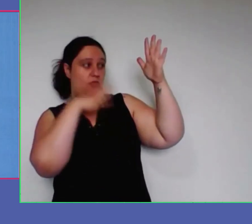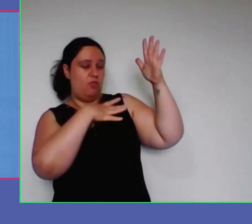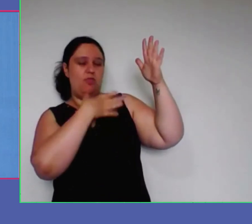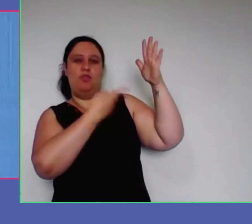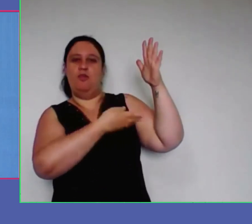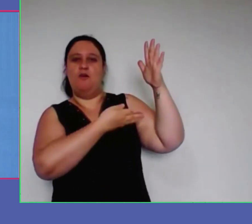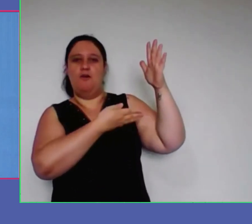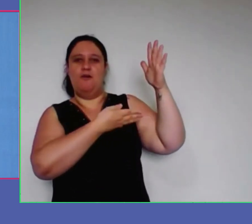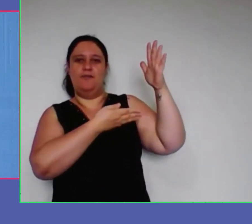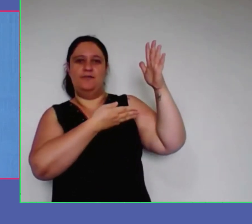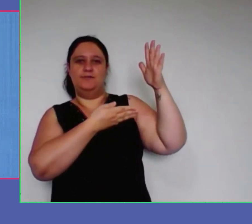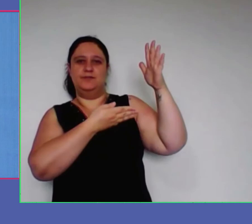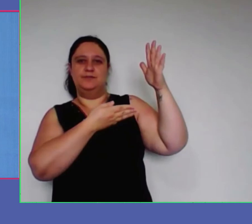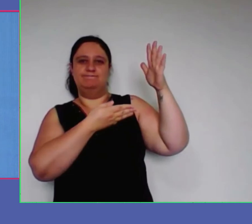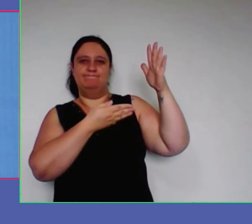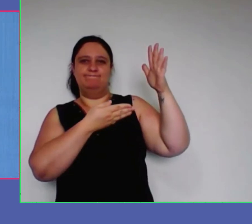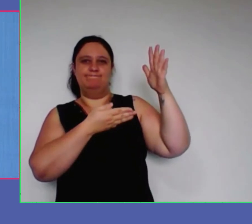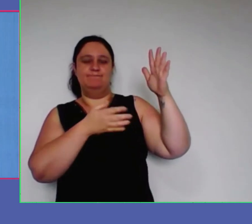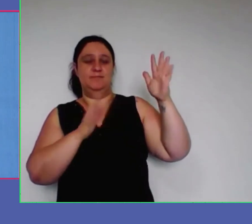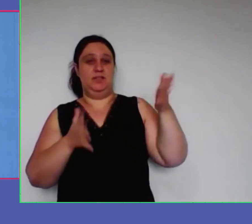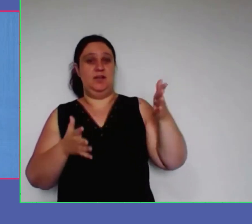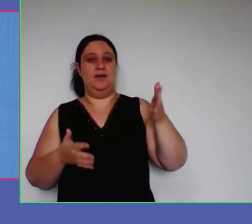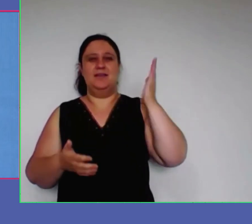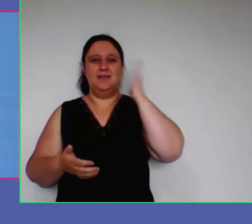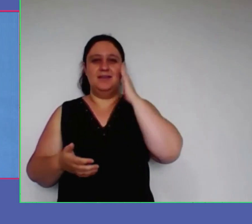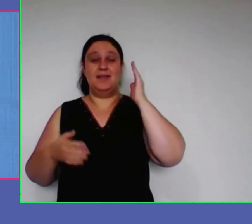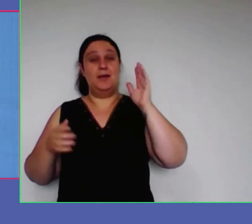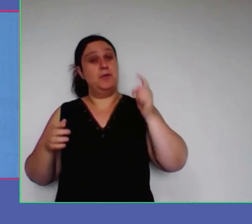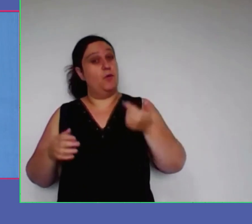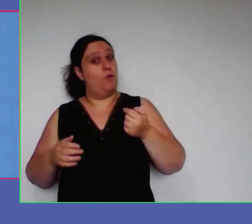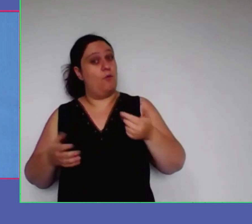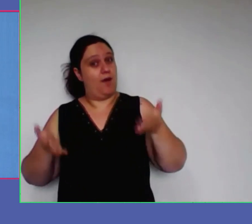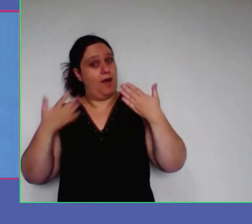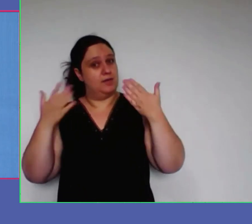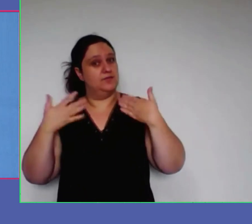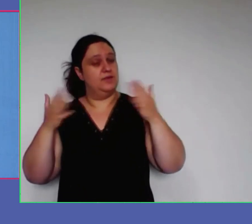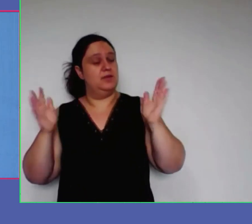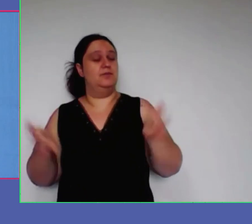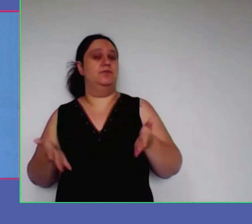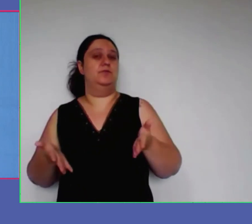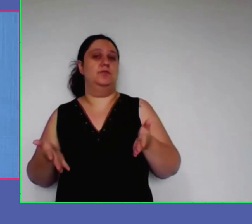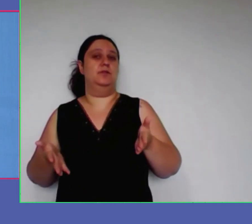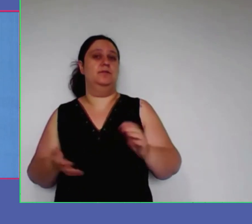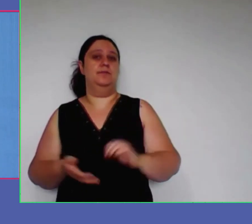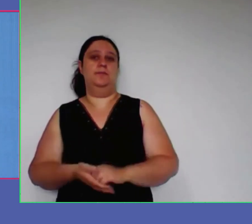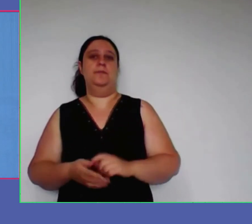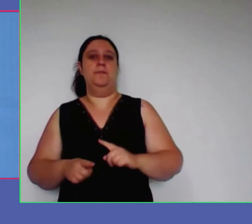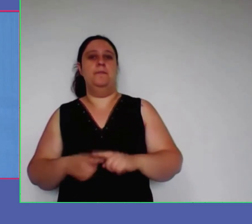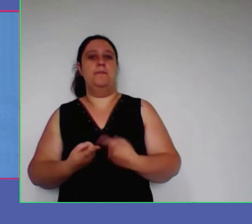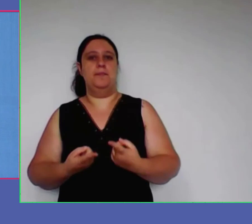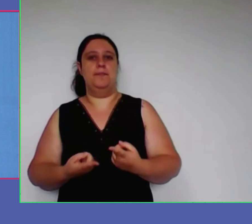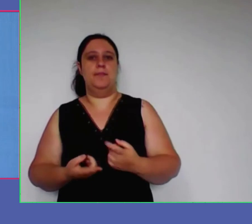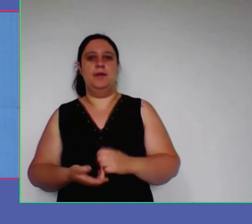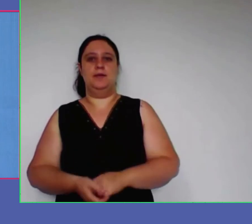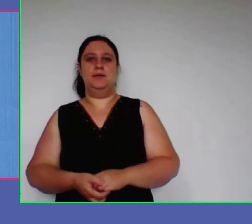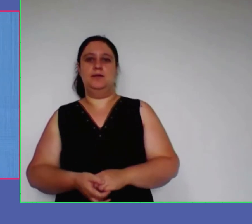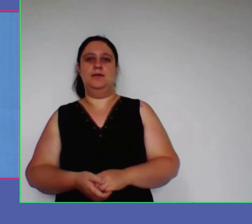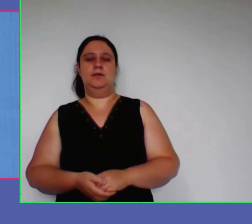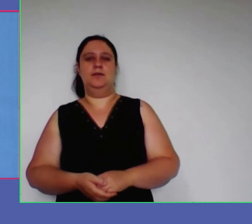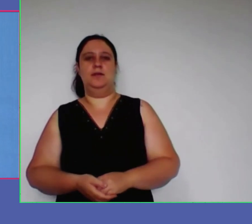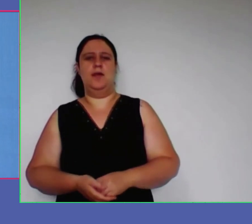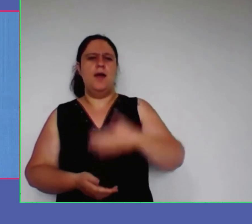Irmão, devemos saber que está próximo o verão. Porém, um fator determinante para o fim